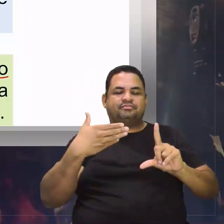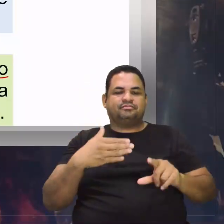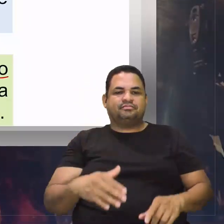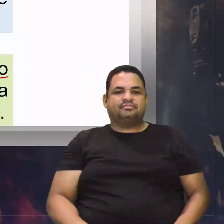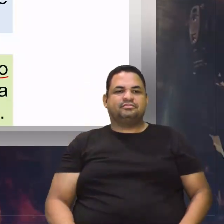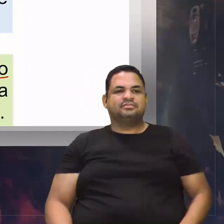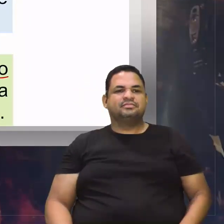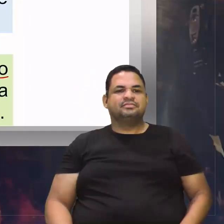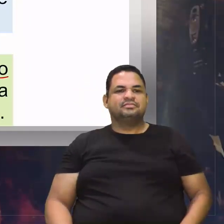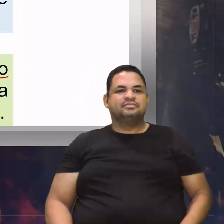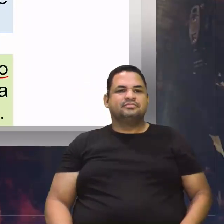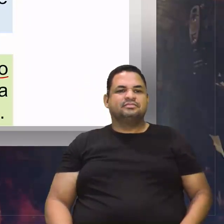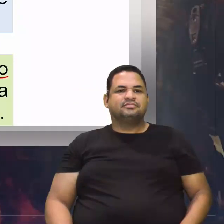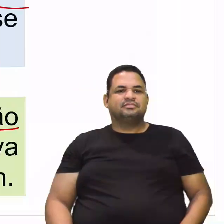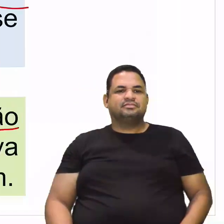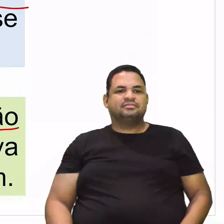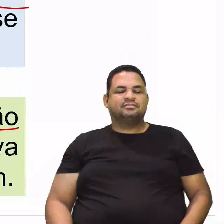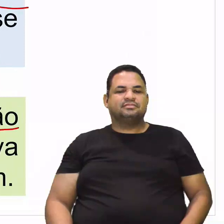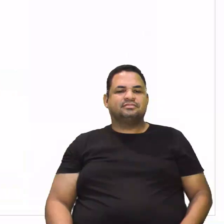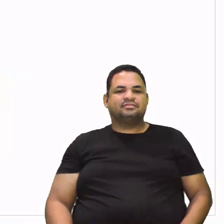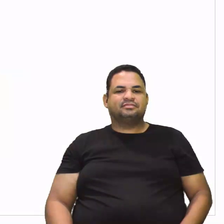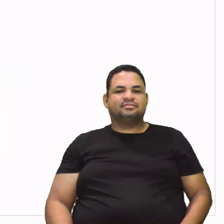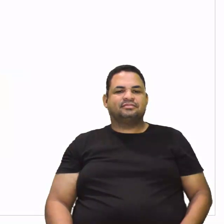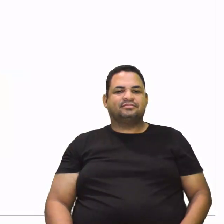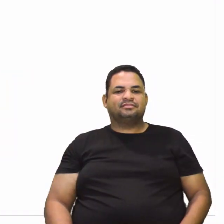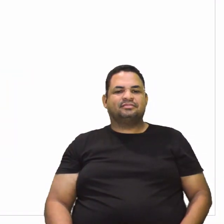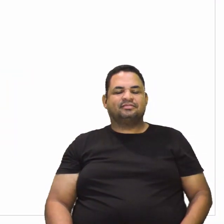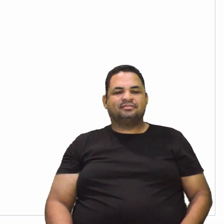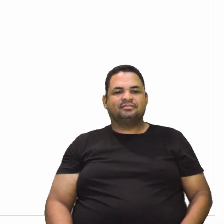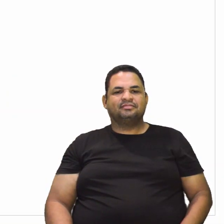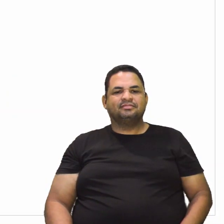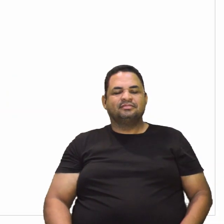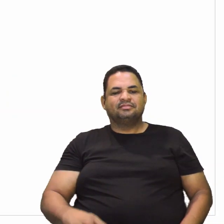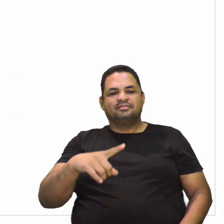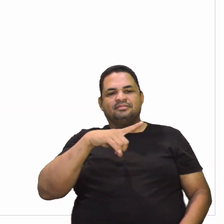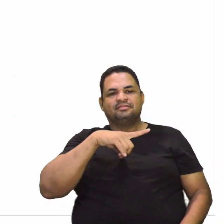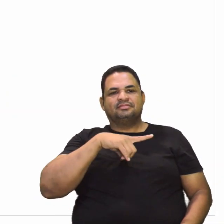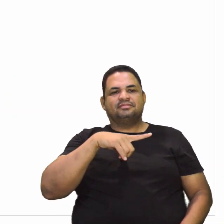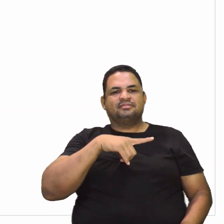continuar. Nisso, olha lá, eu tenho aí,